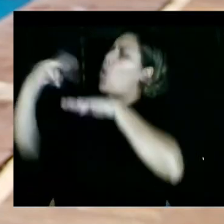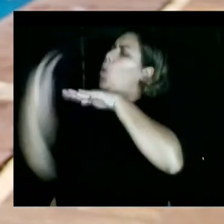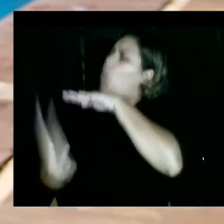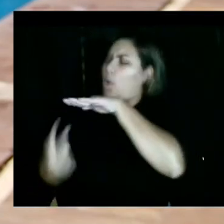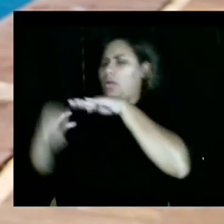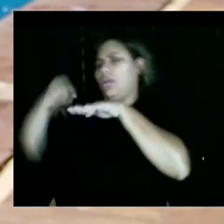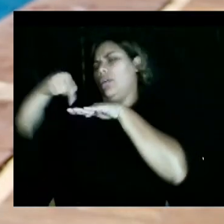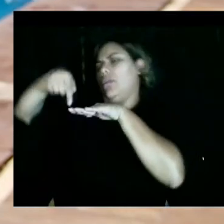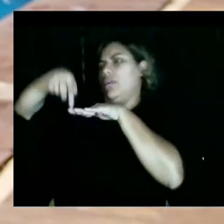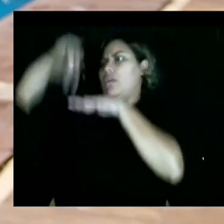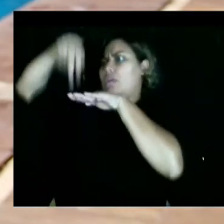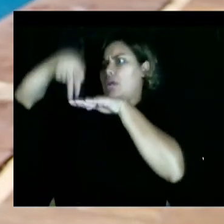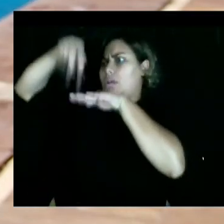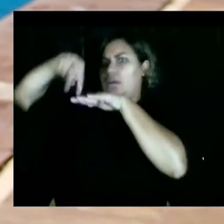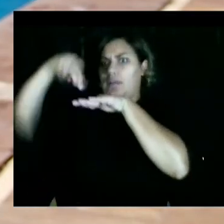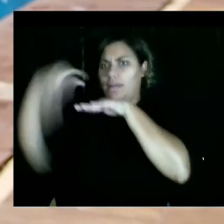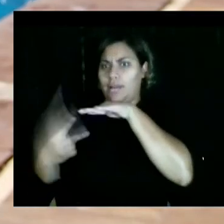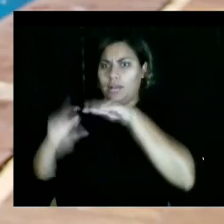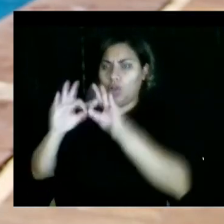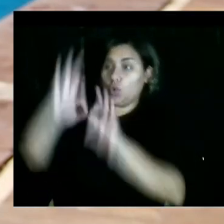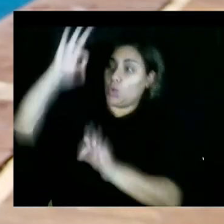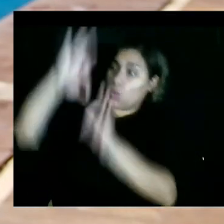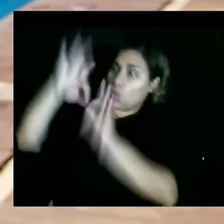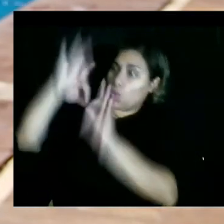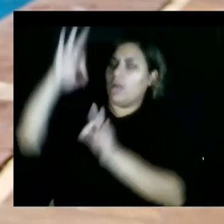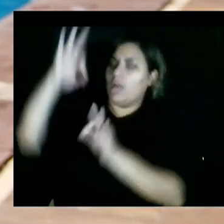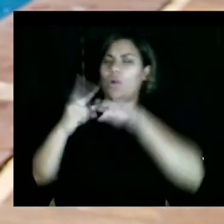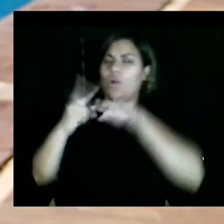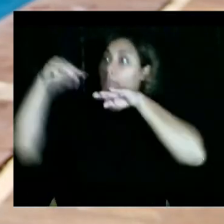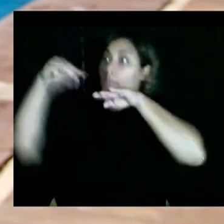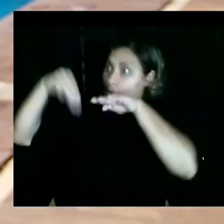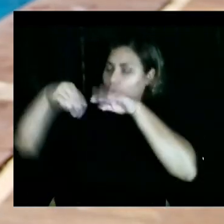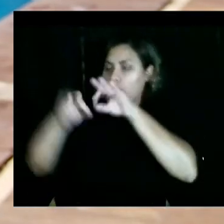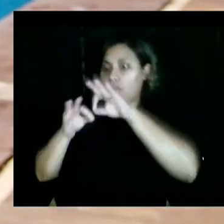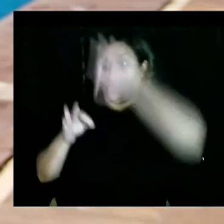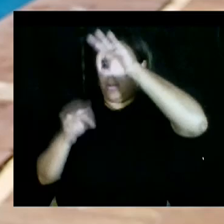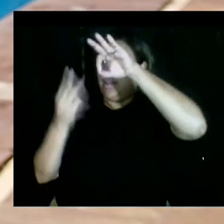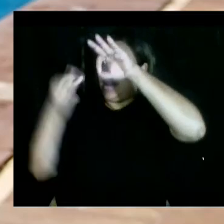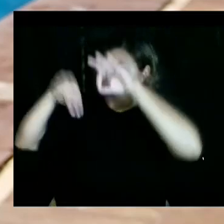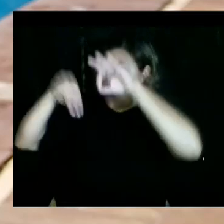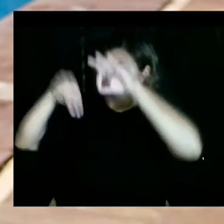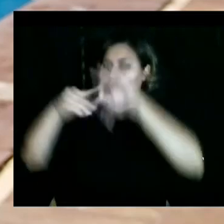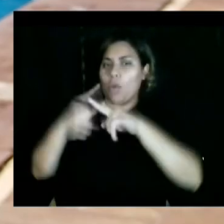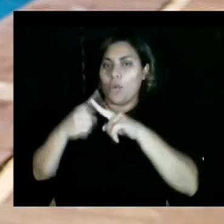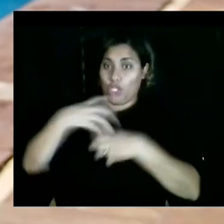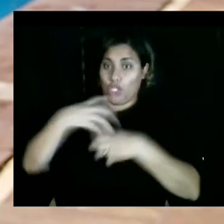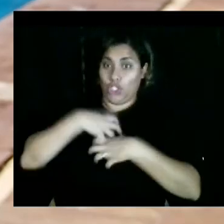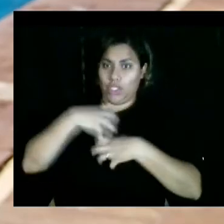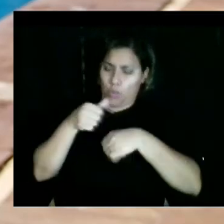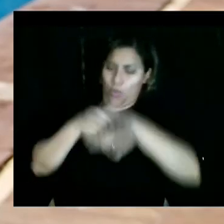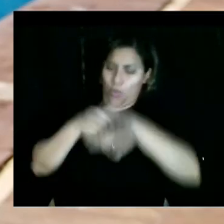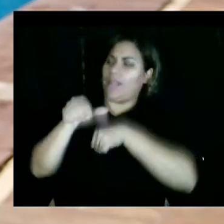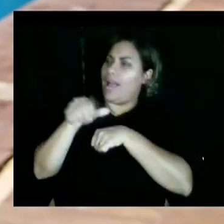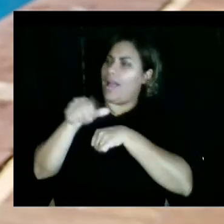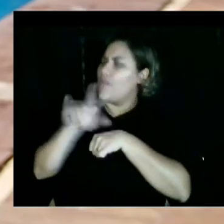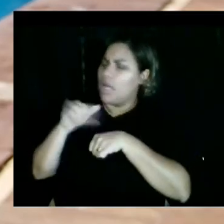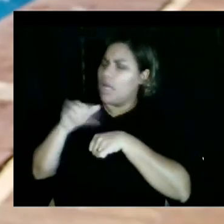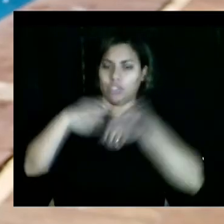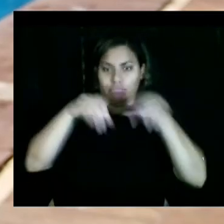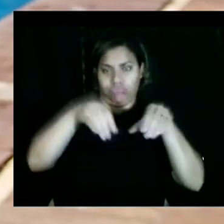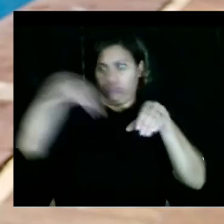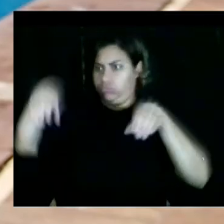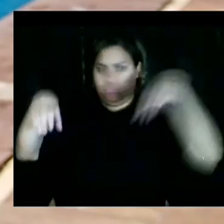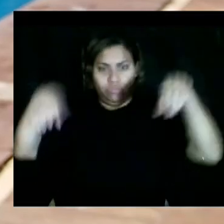trampolins? Sim, são trampolins de 1 metro, trampolim de 3 metros, que são aparelhos móveis, e plataforma que é um